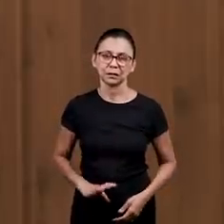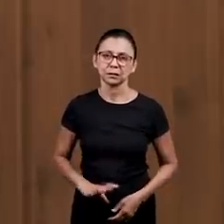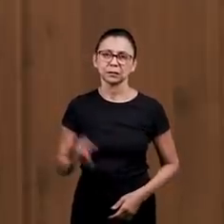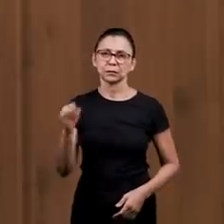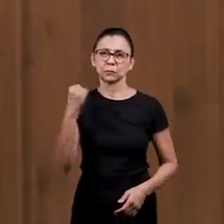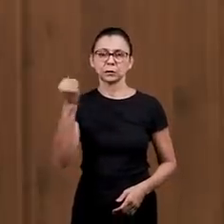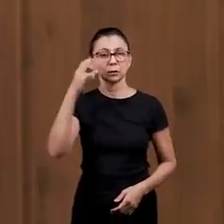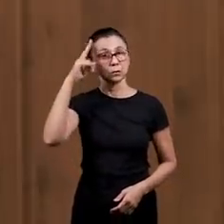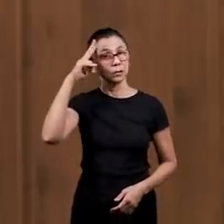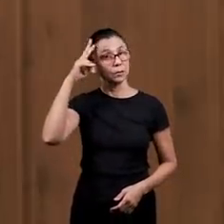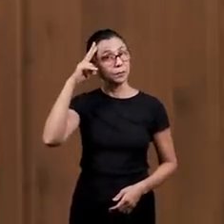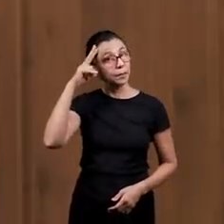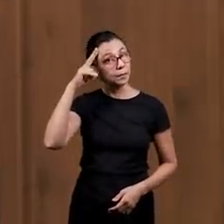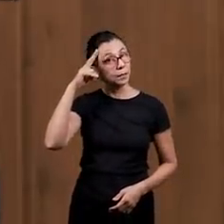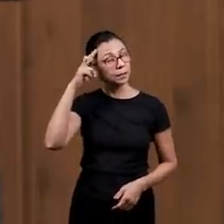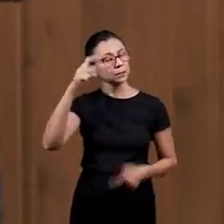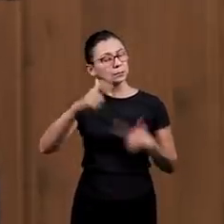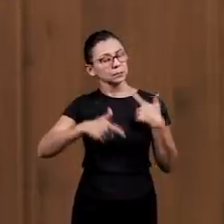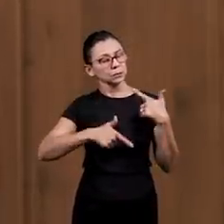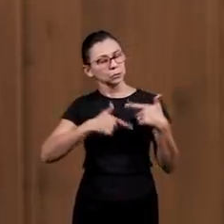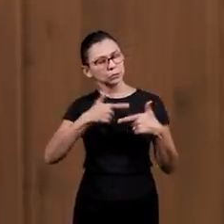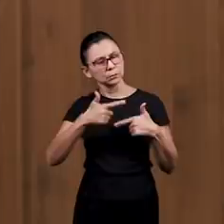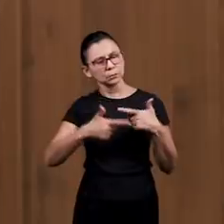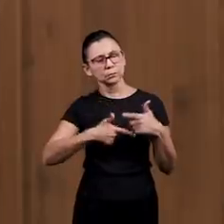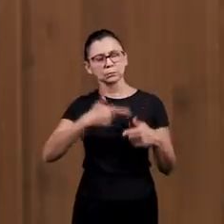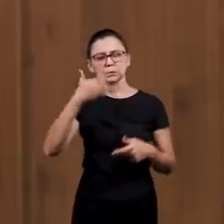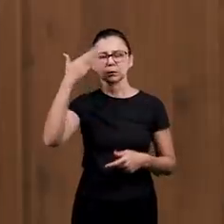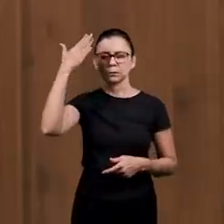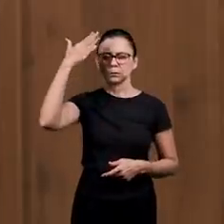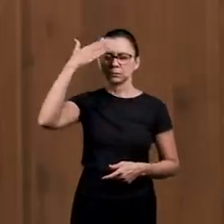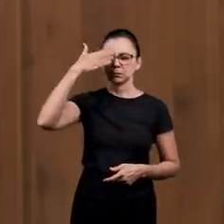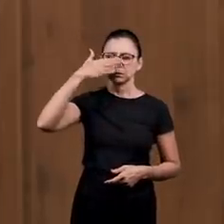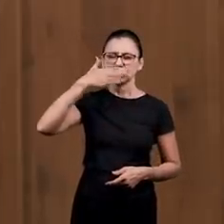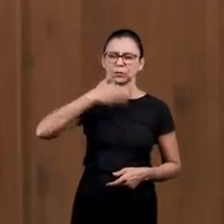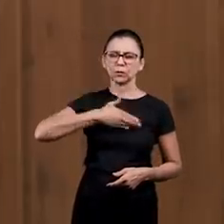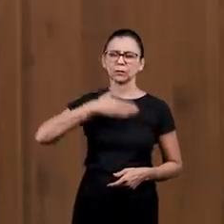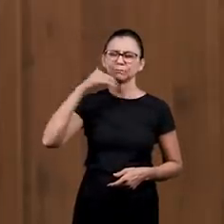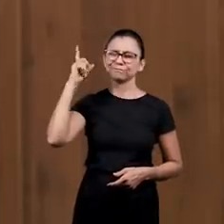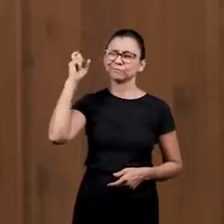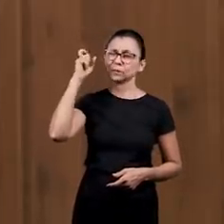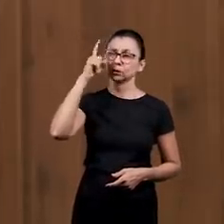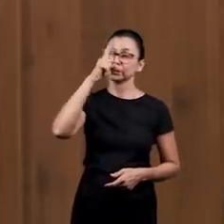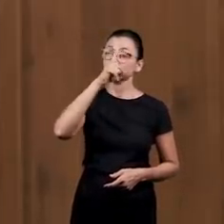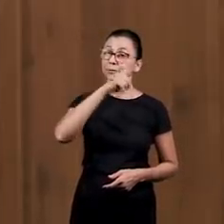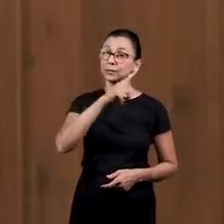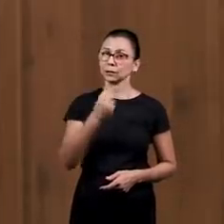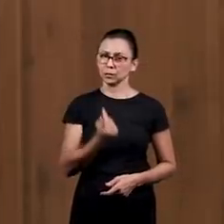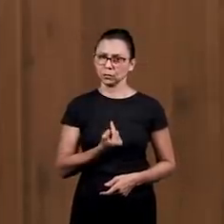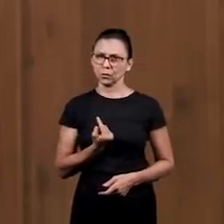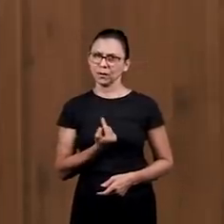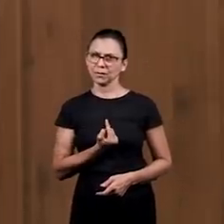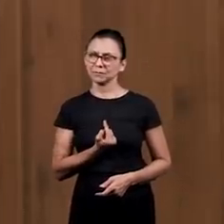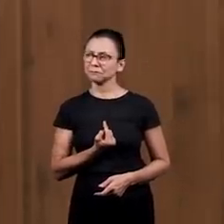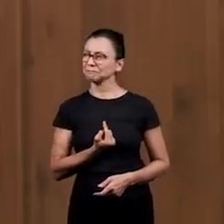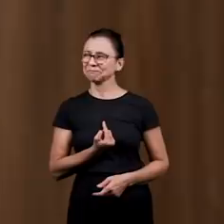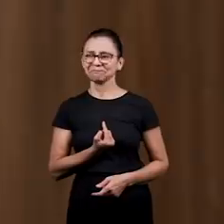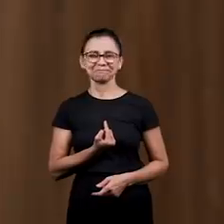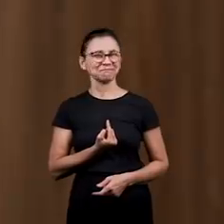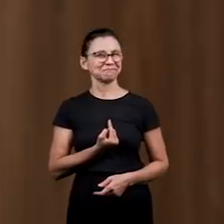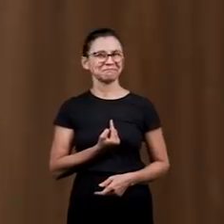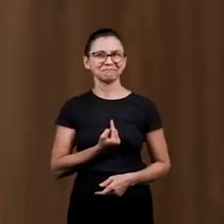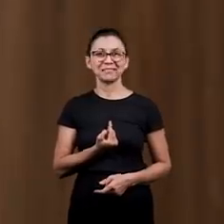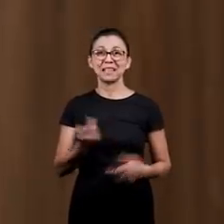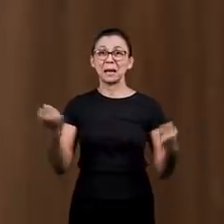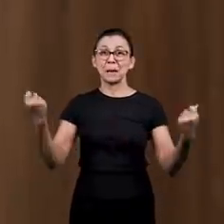nossas lutas, das nossas batalhas, das nossas dificuldades, nós não estamos sozinhos.